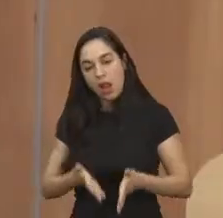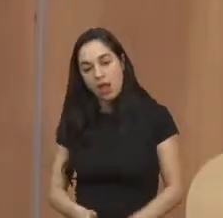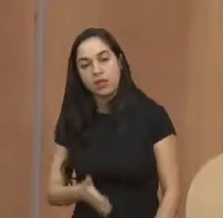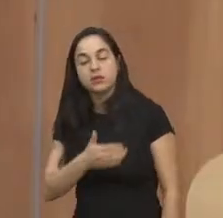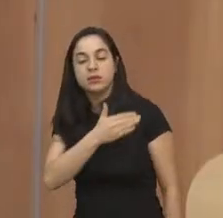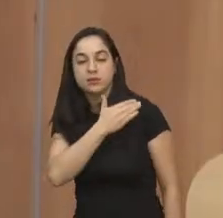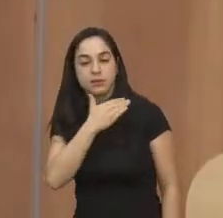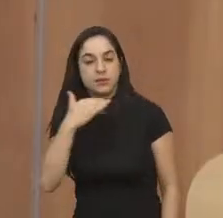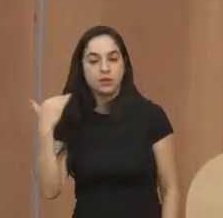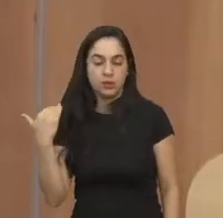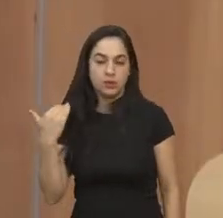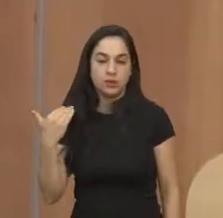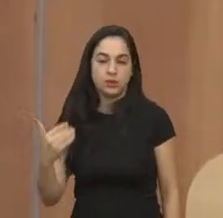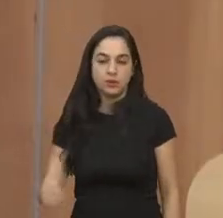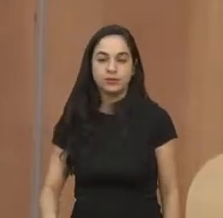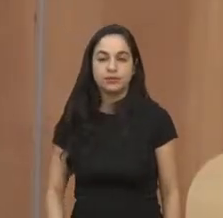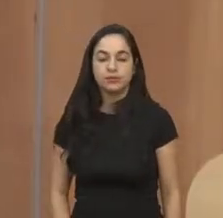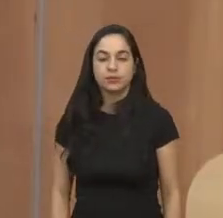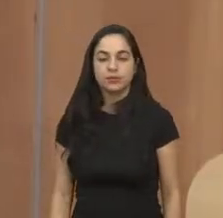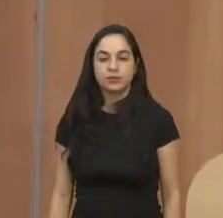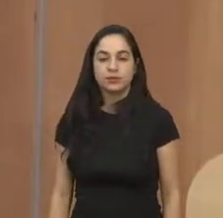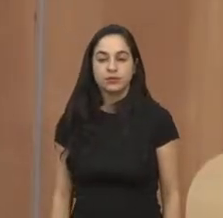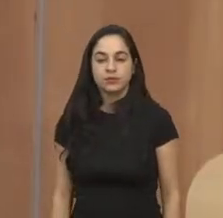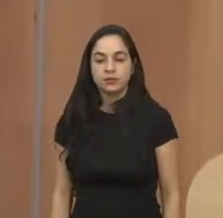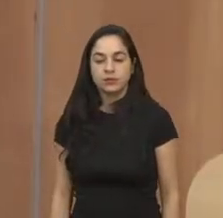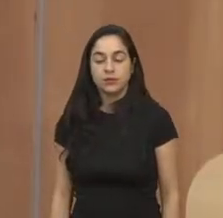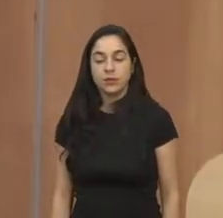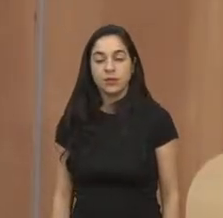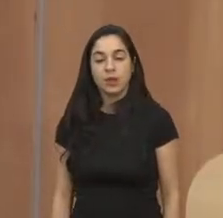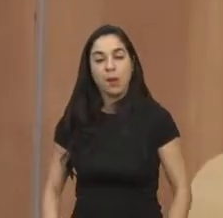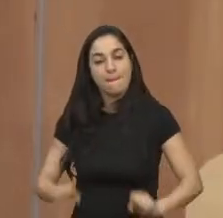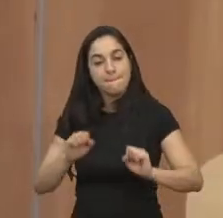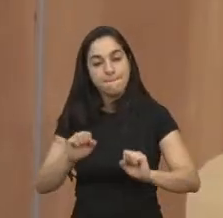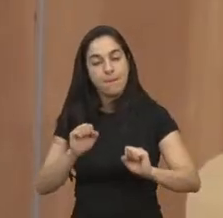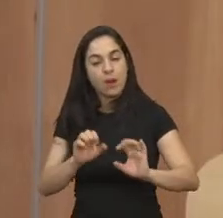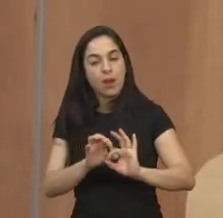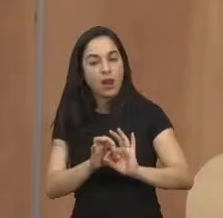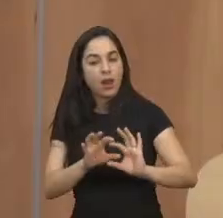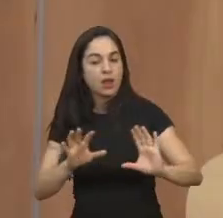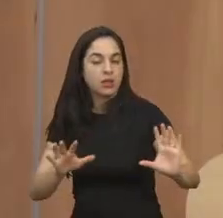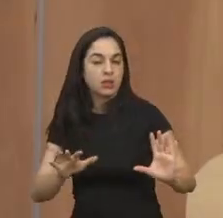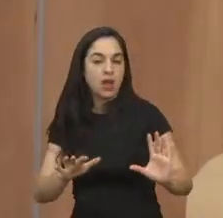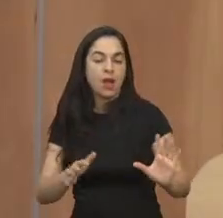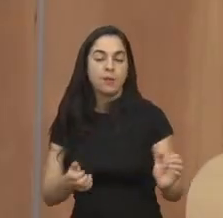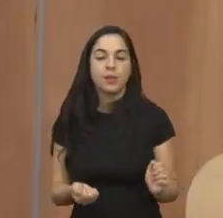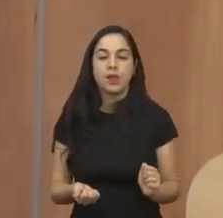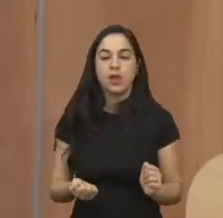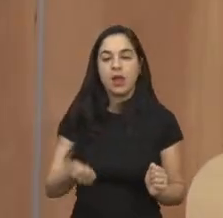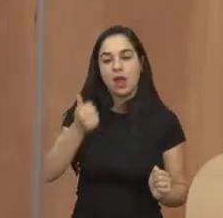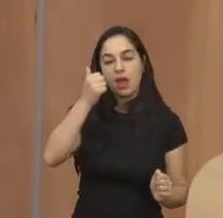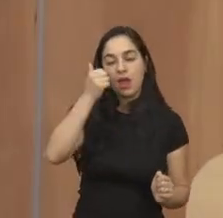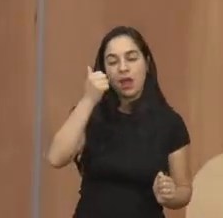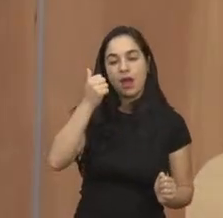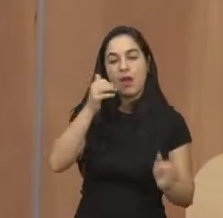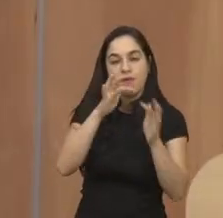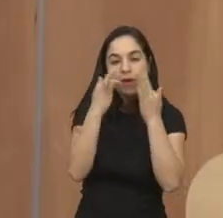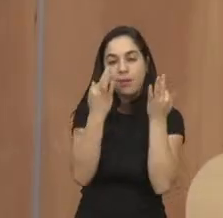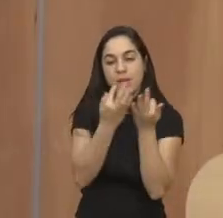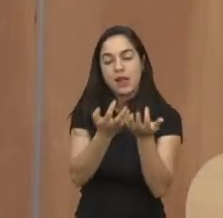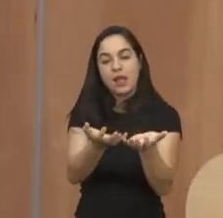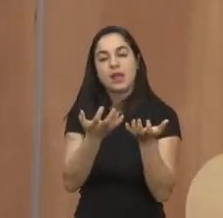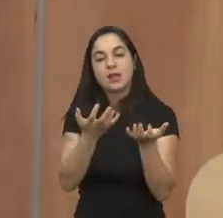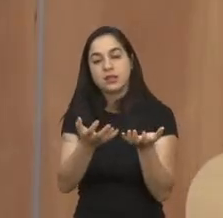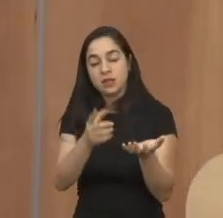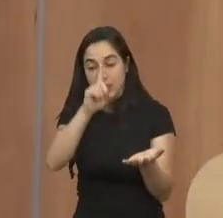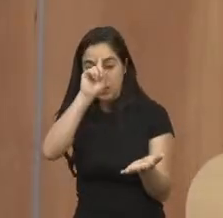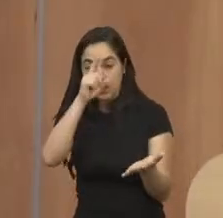óbito neonatal. Possibilitar a decisão de sepultar ou cremar o natimorto, desde que não haja óbice,